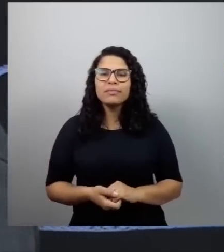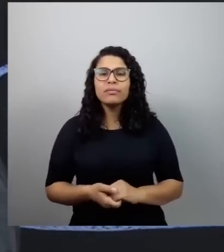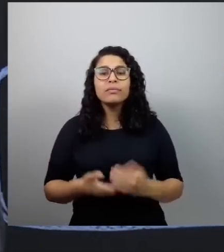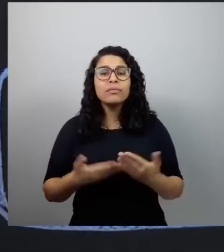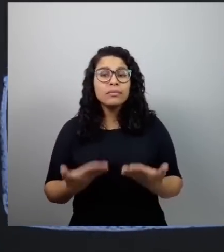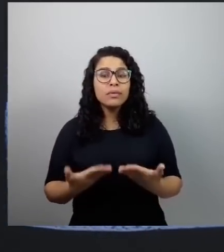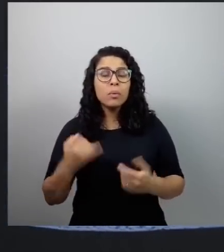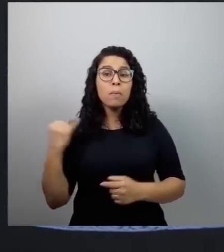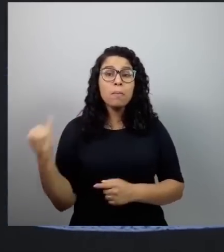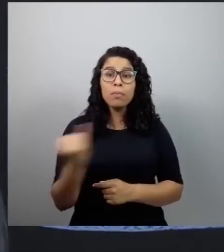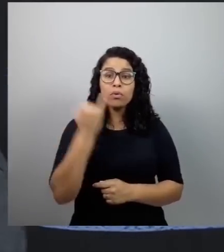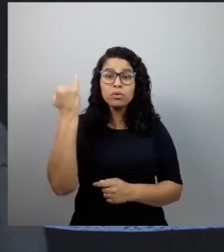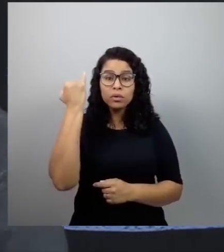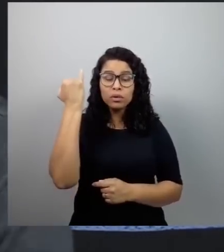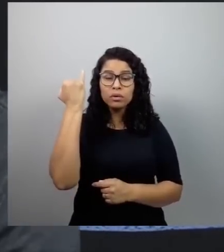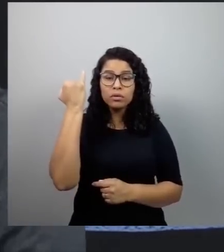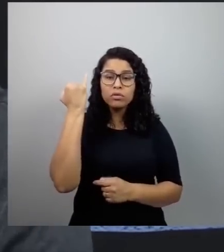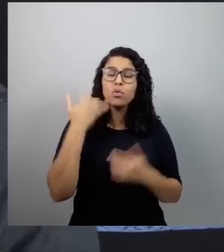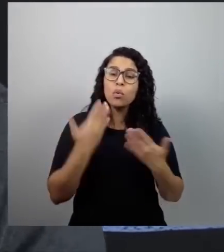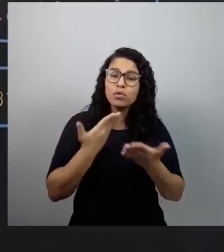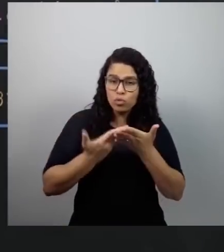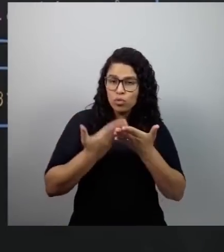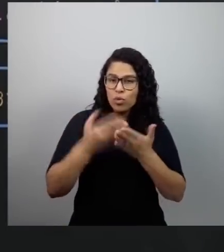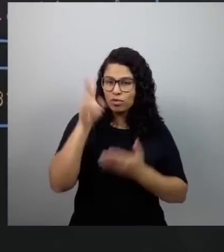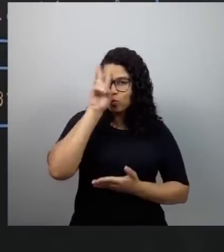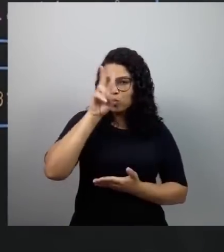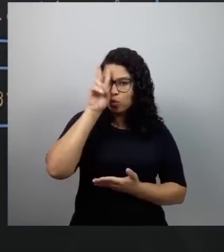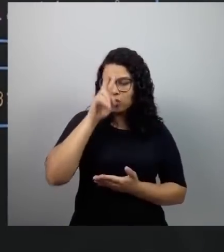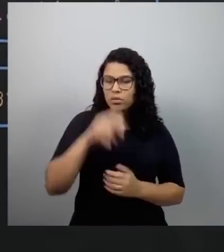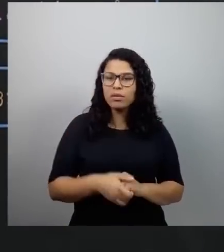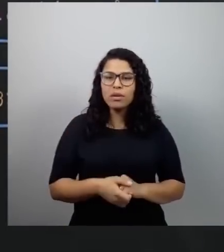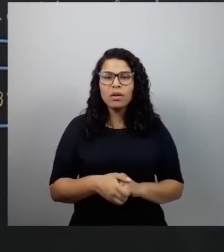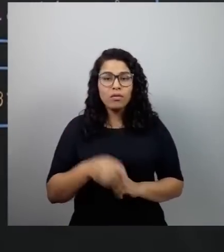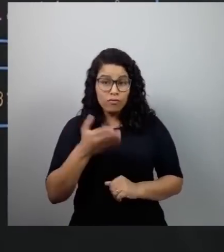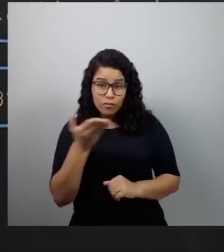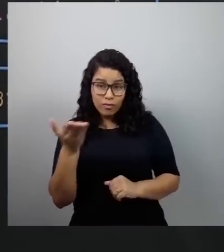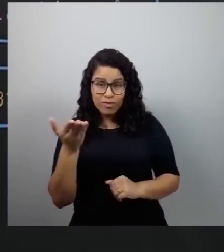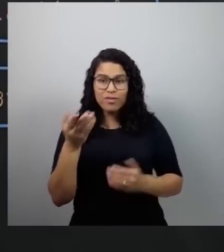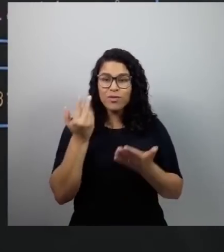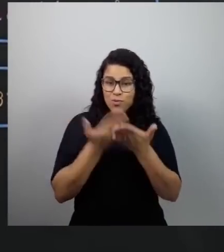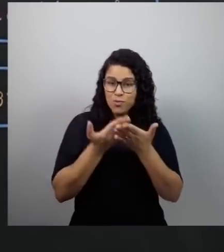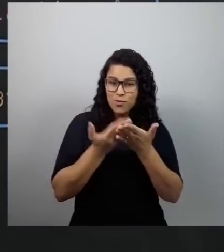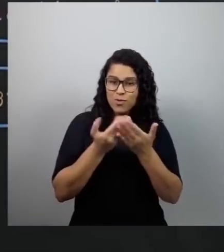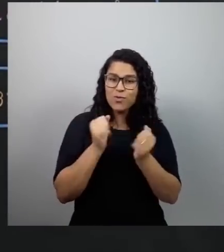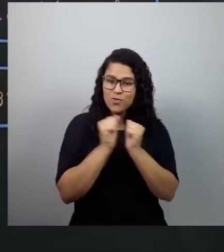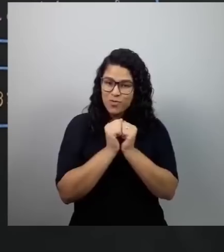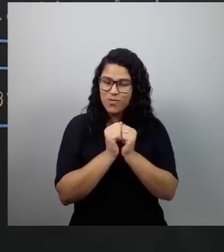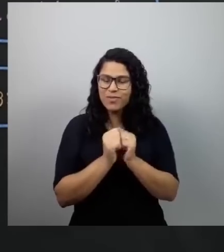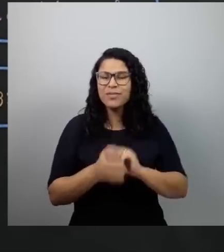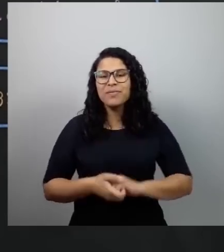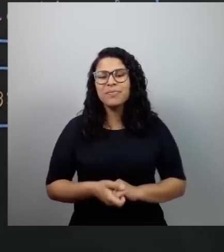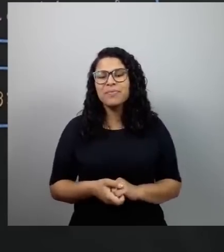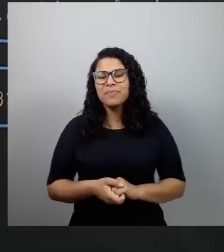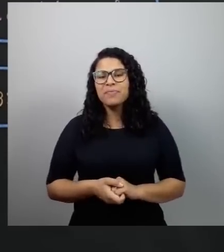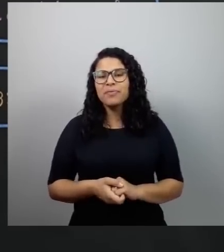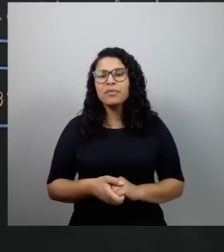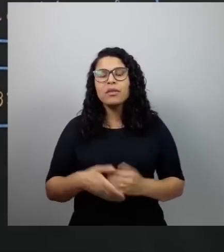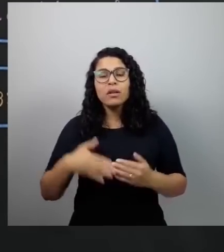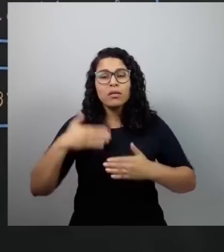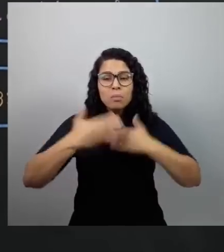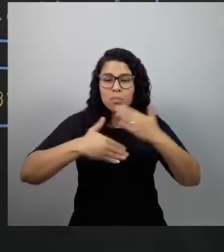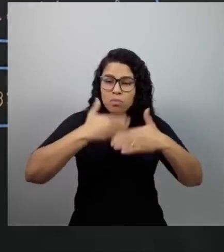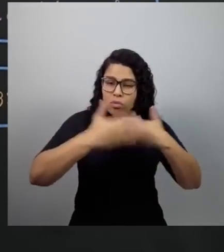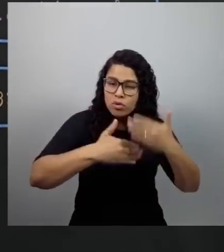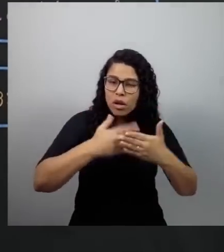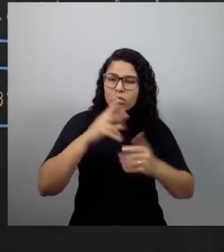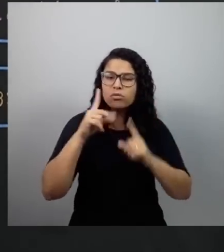que é importante a gente destacar quando estuda história, né? Você está aí estudando junto comigo, é que esse processo violentíssimo,